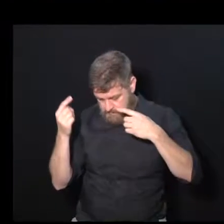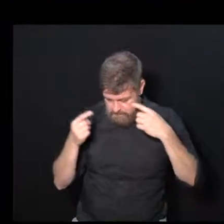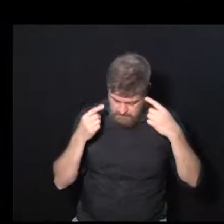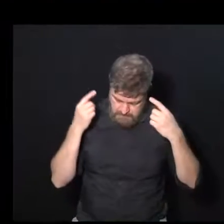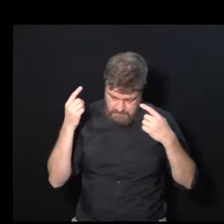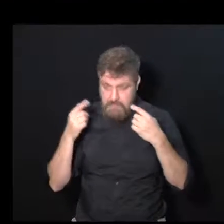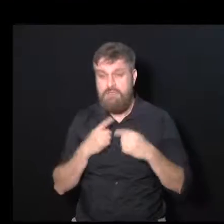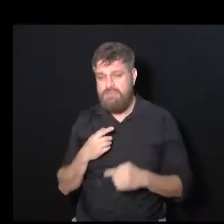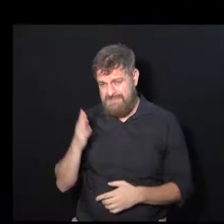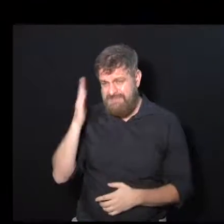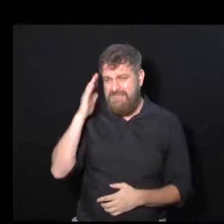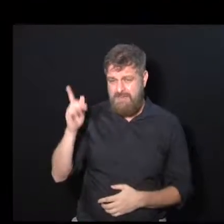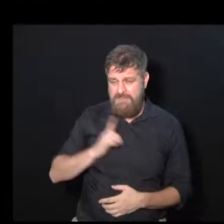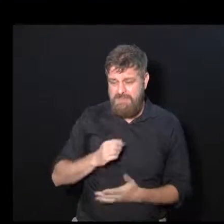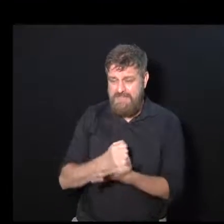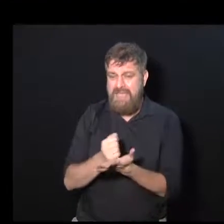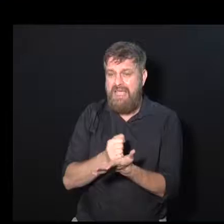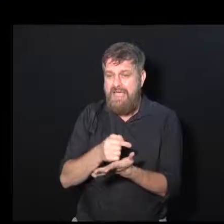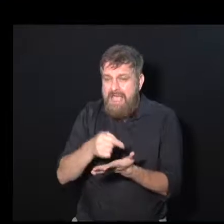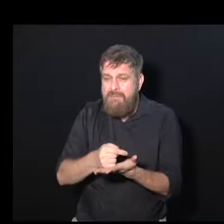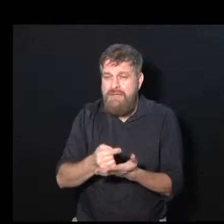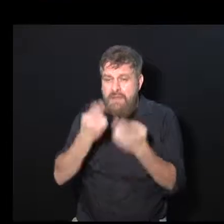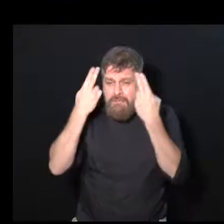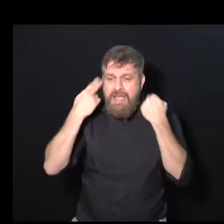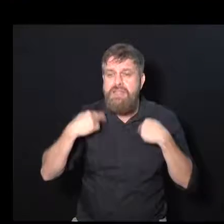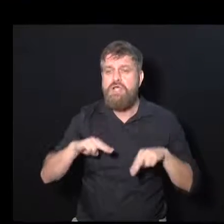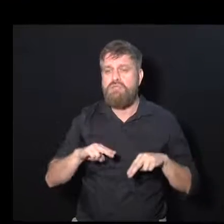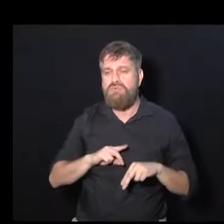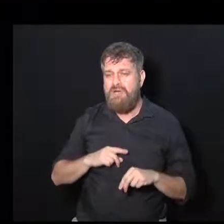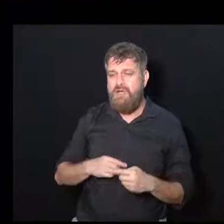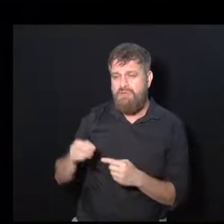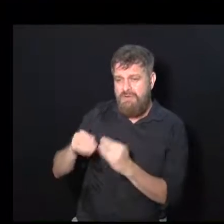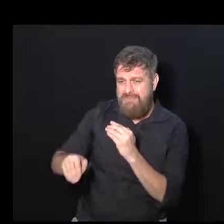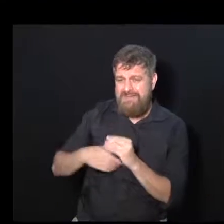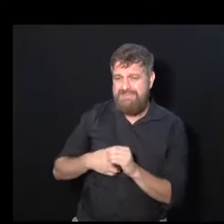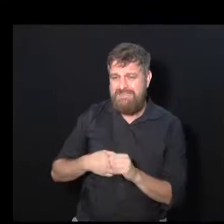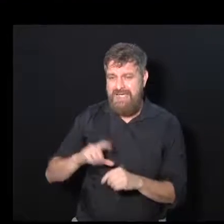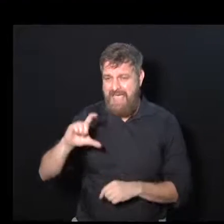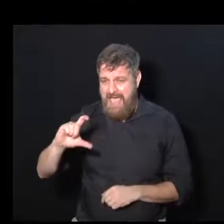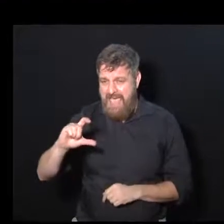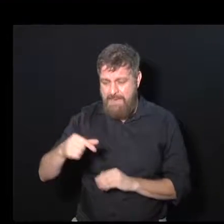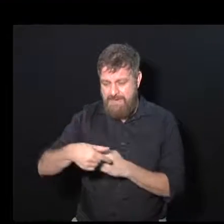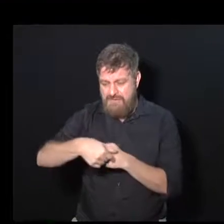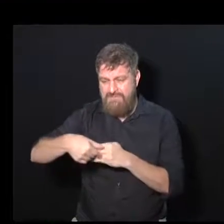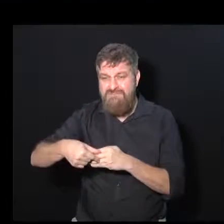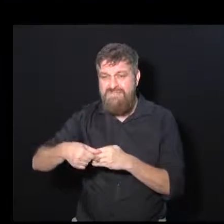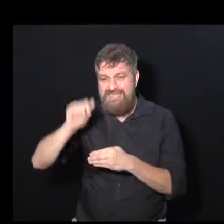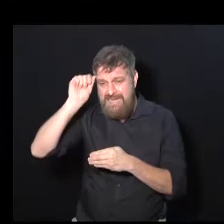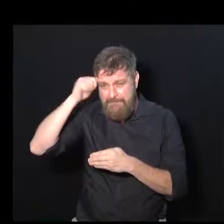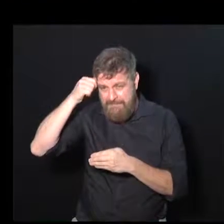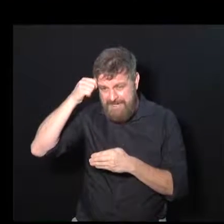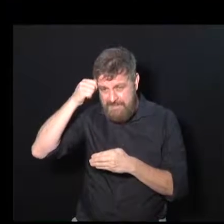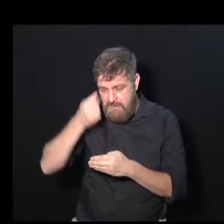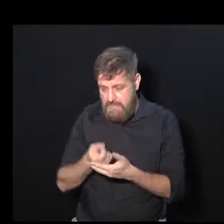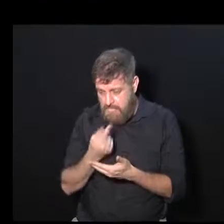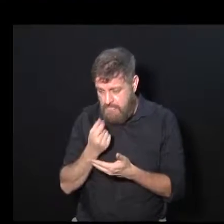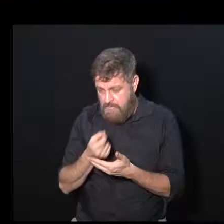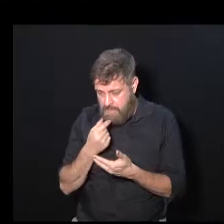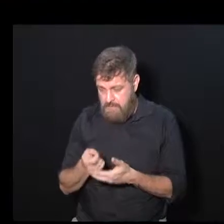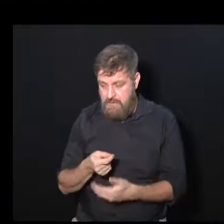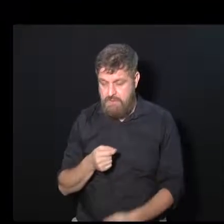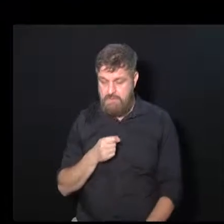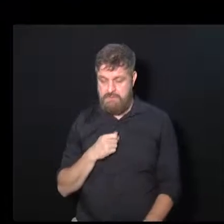gente sabe que tem esses medicamentos que são os psicotrópicos tarja preta, que cada vez vai aumentando